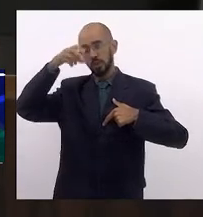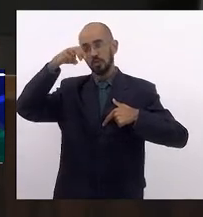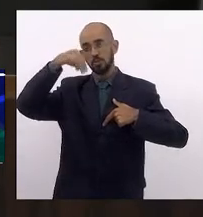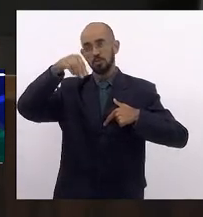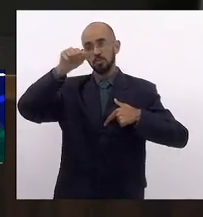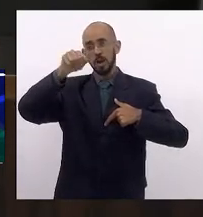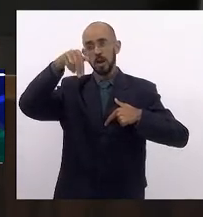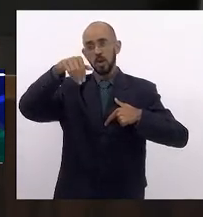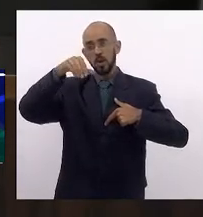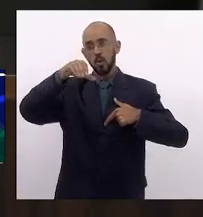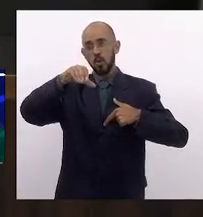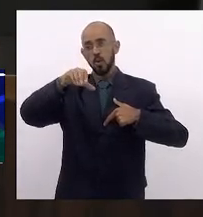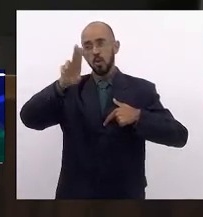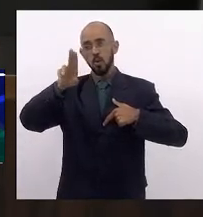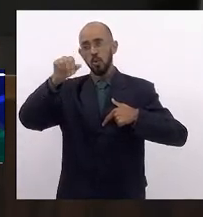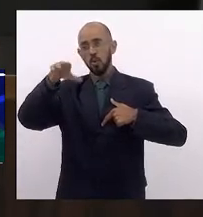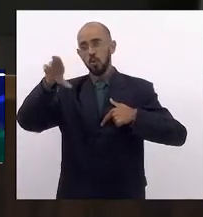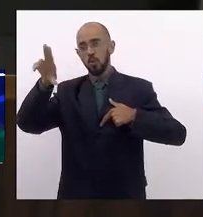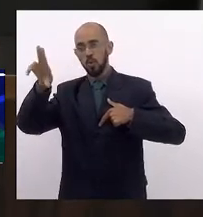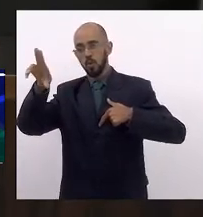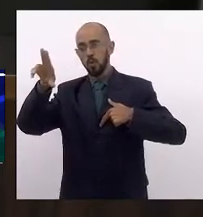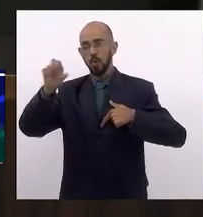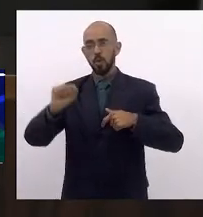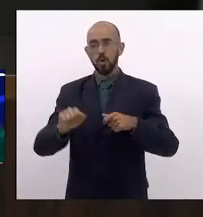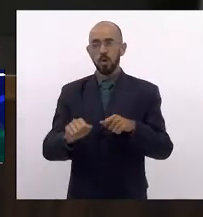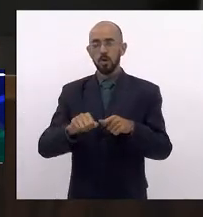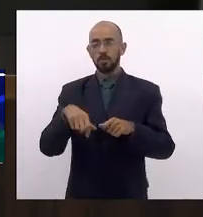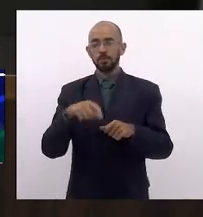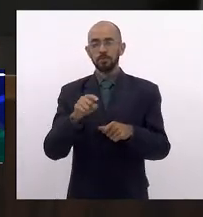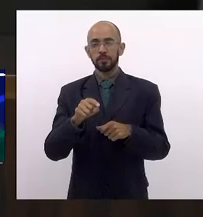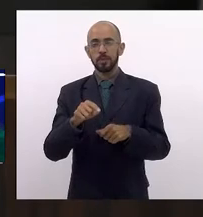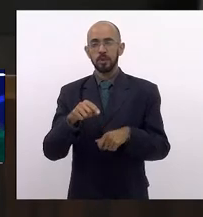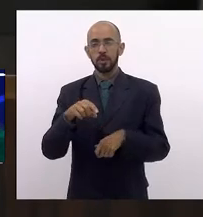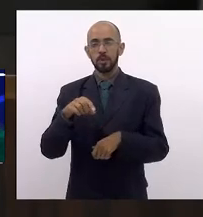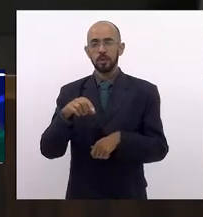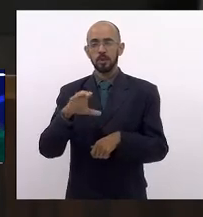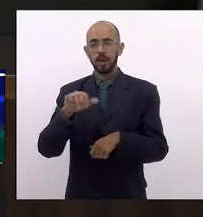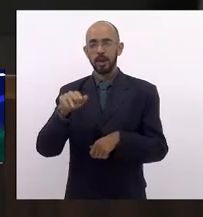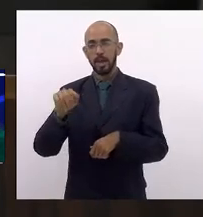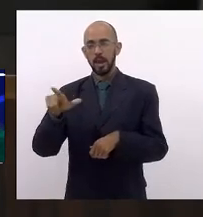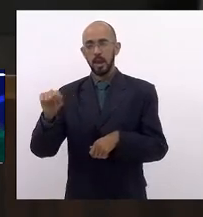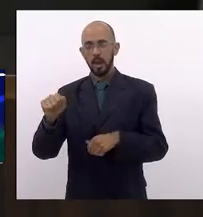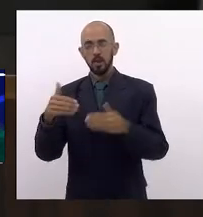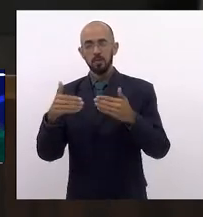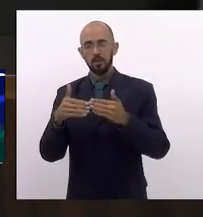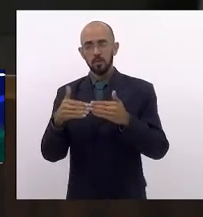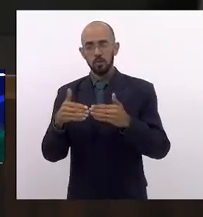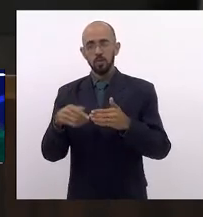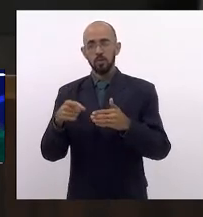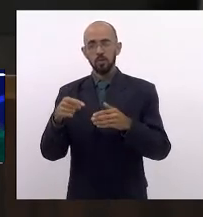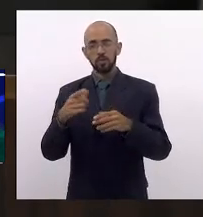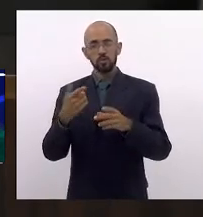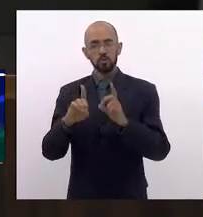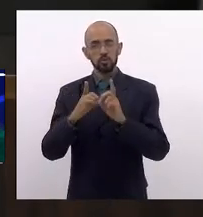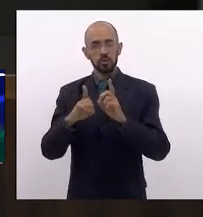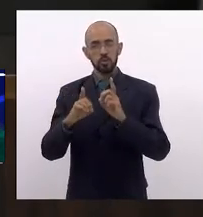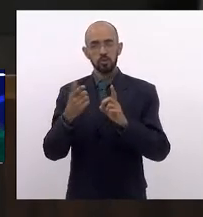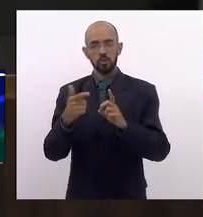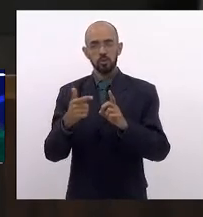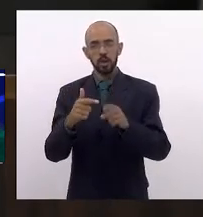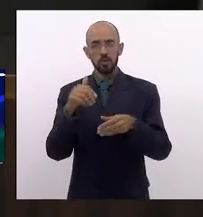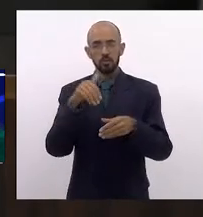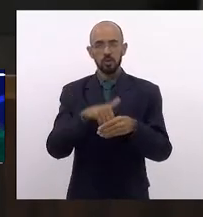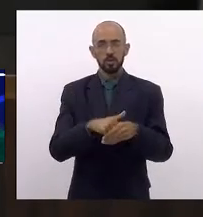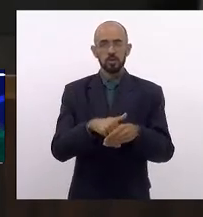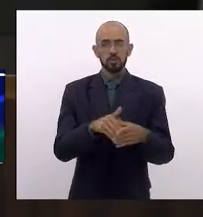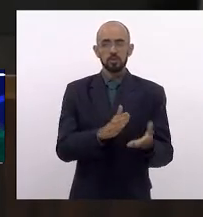parecer da comissão de normas internas e proposições externas favorável elas o deputado mas canela em discussão no objetivo discutir se a da discussão e votação